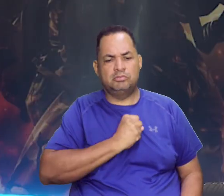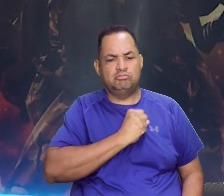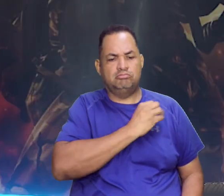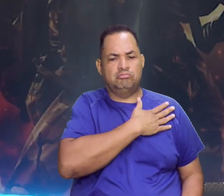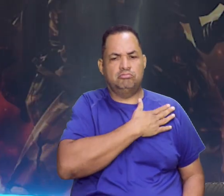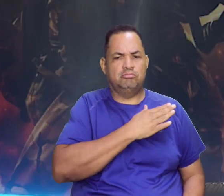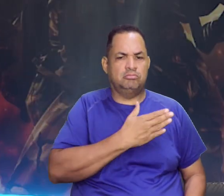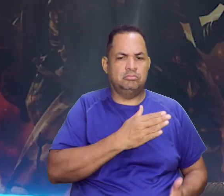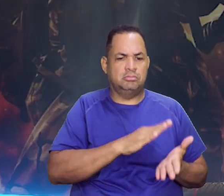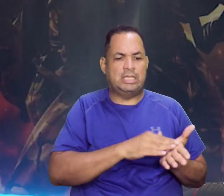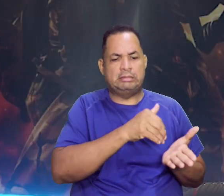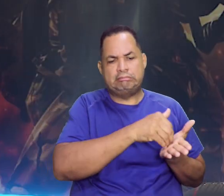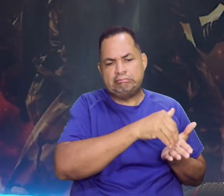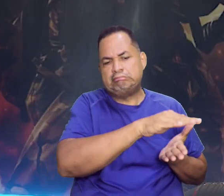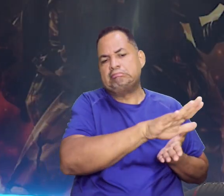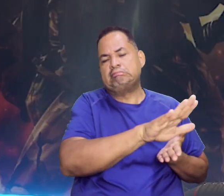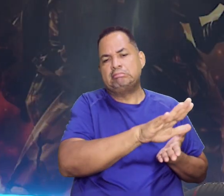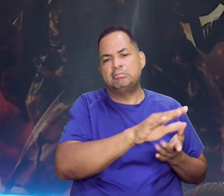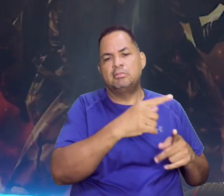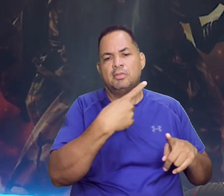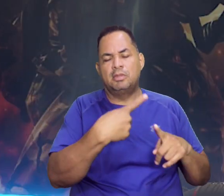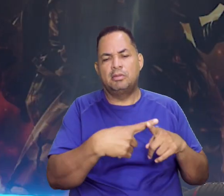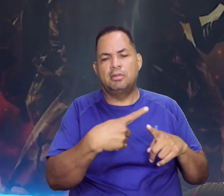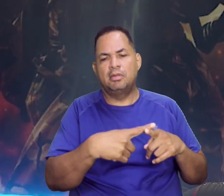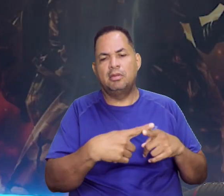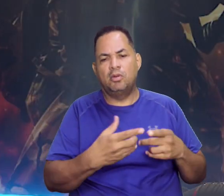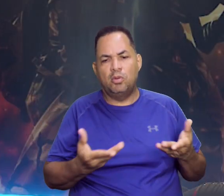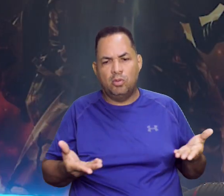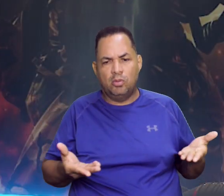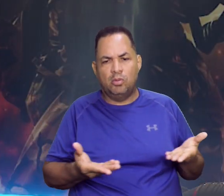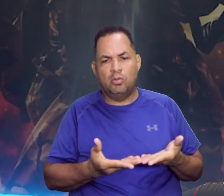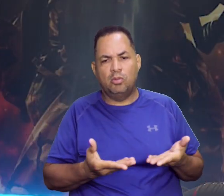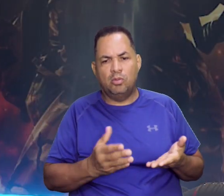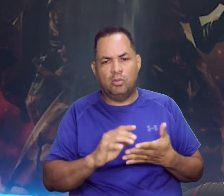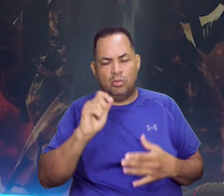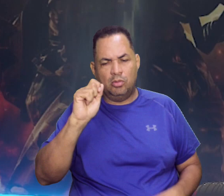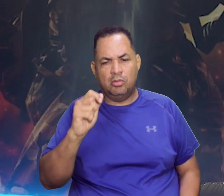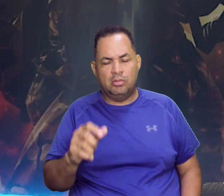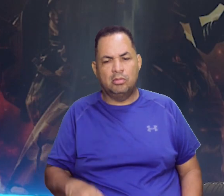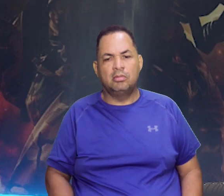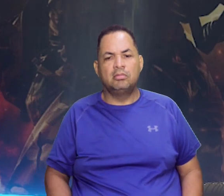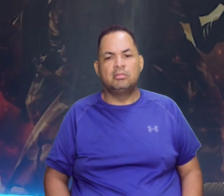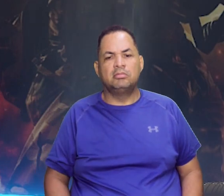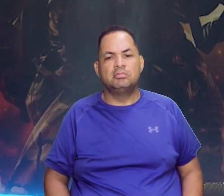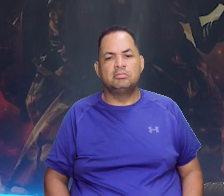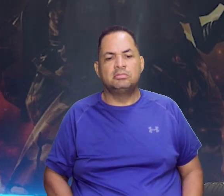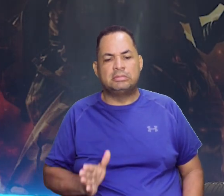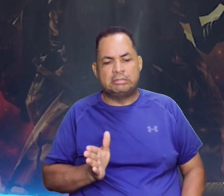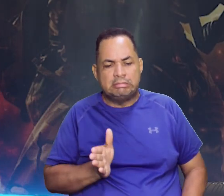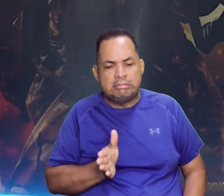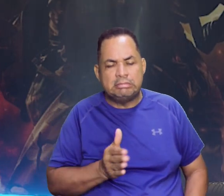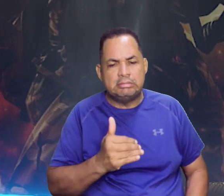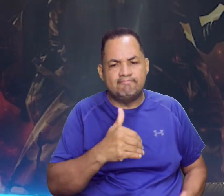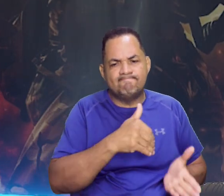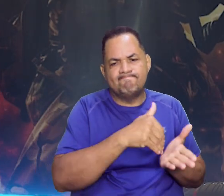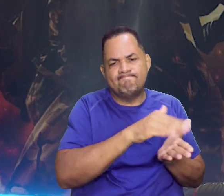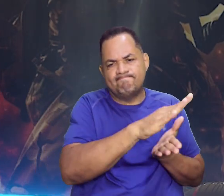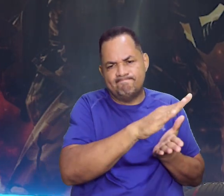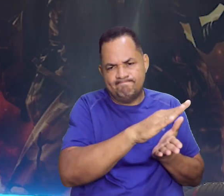vai ser retirado, porque agora o negro, ele está retirado, ele está